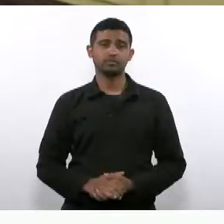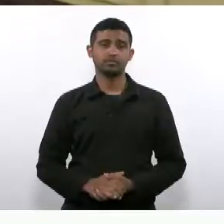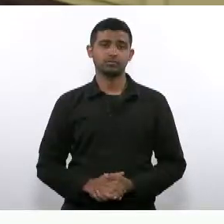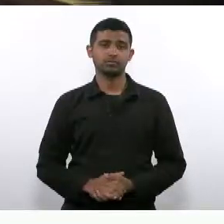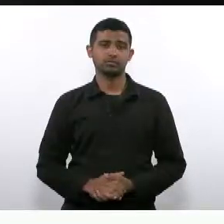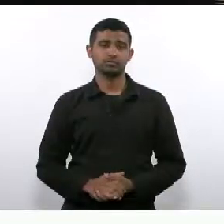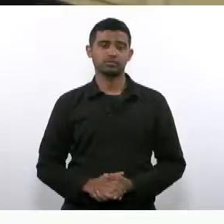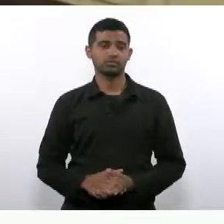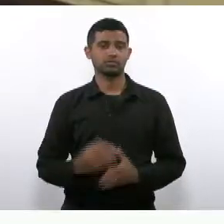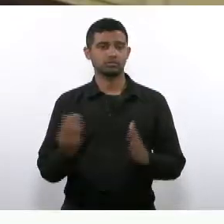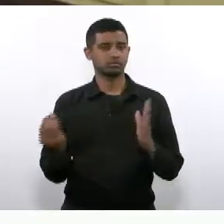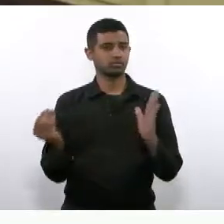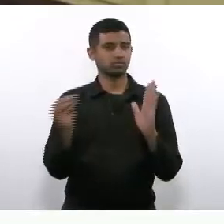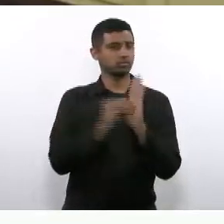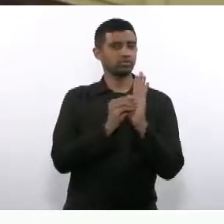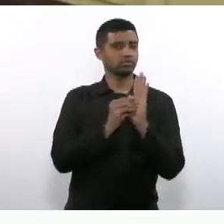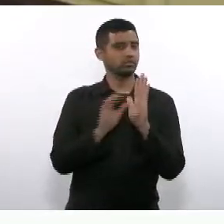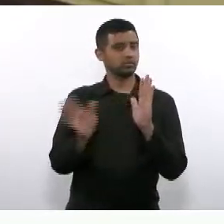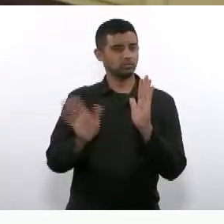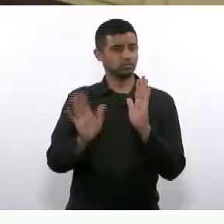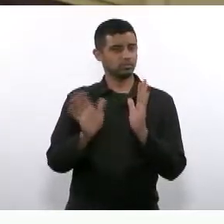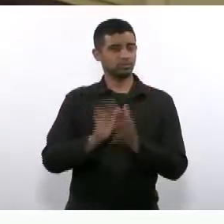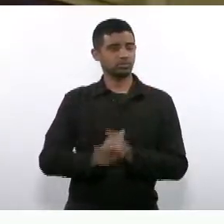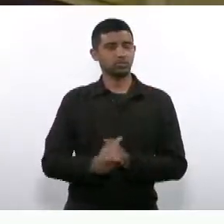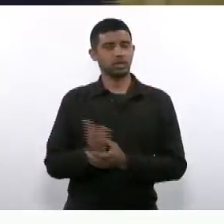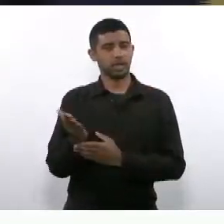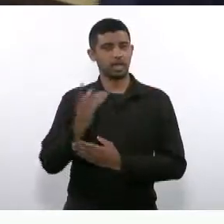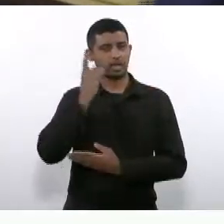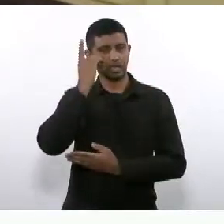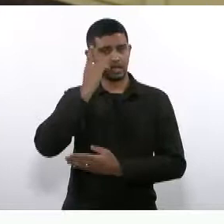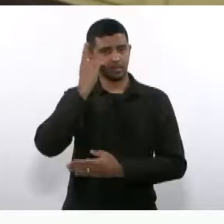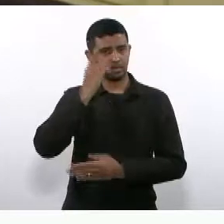não inclusão da recomendação do deputado Chicão